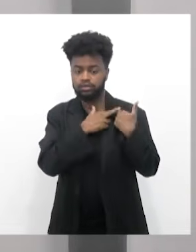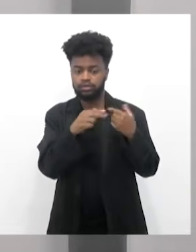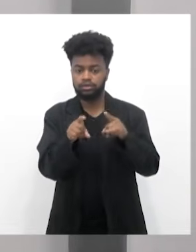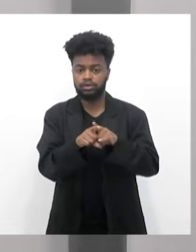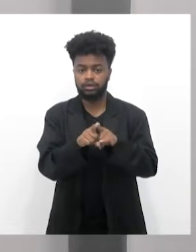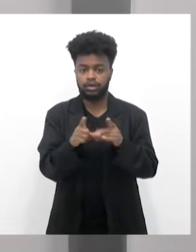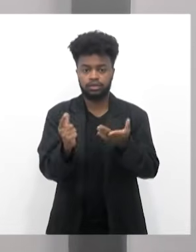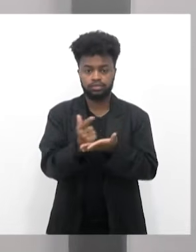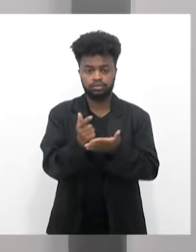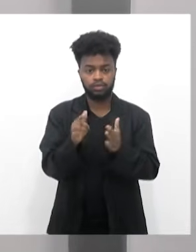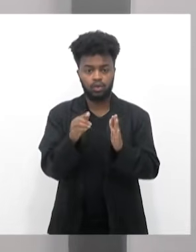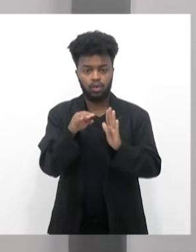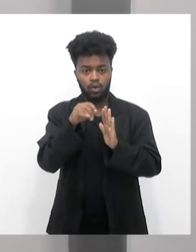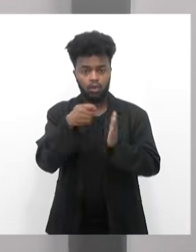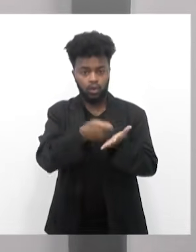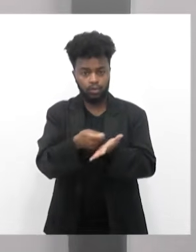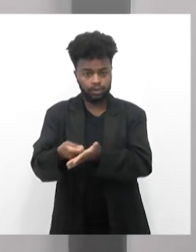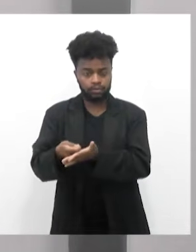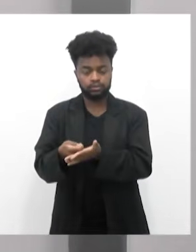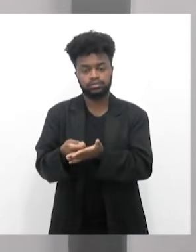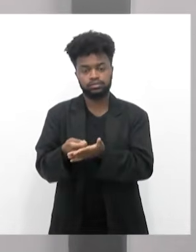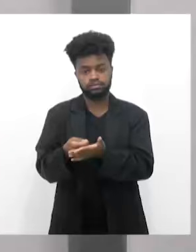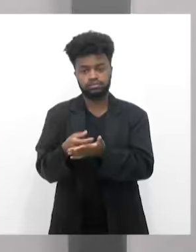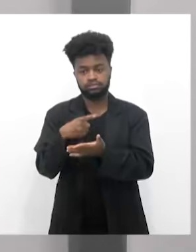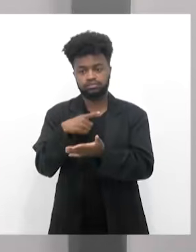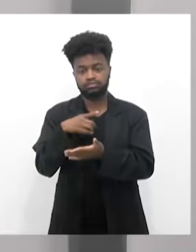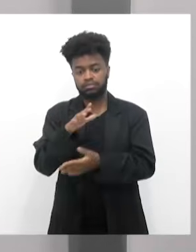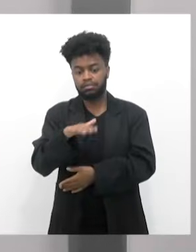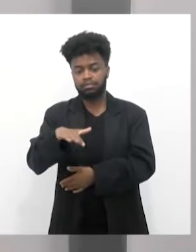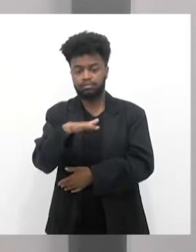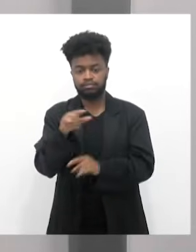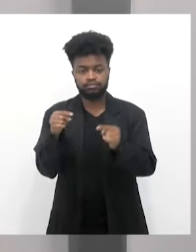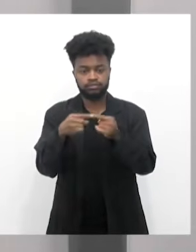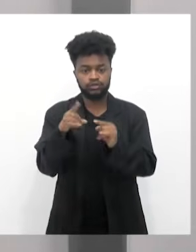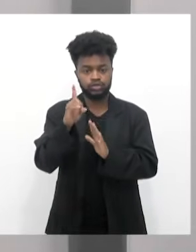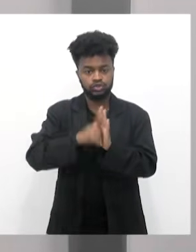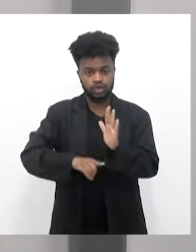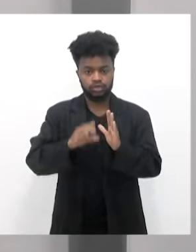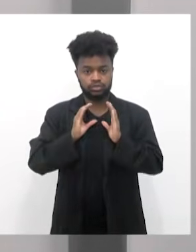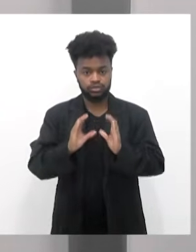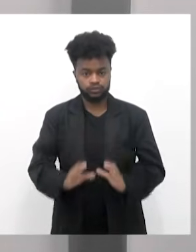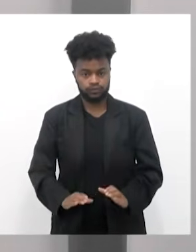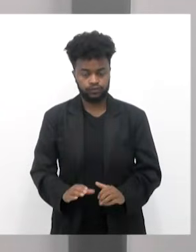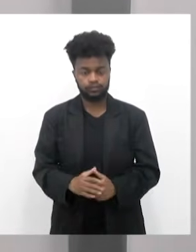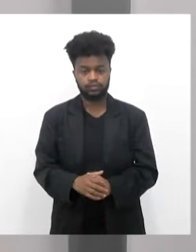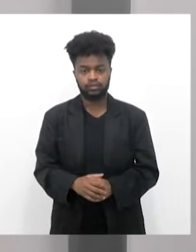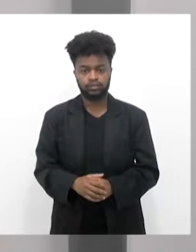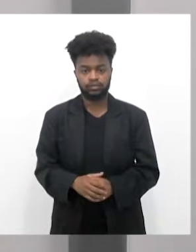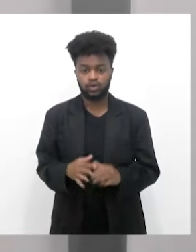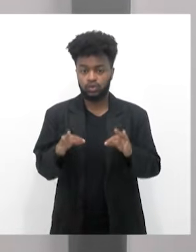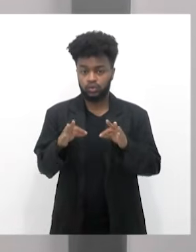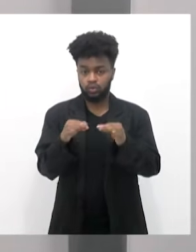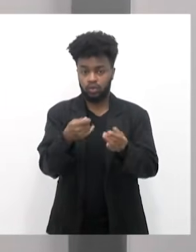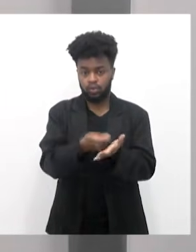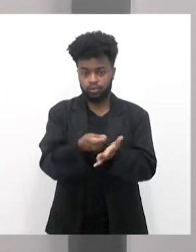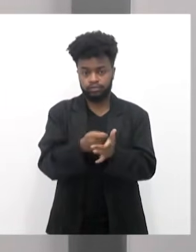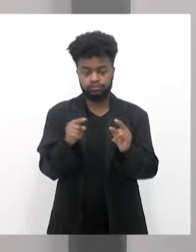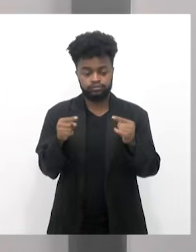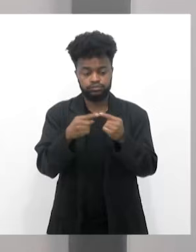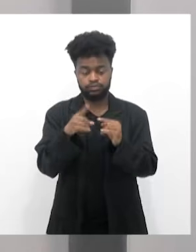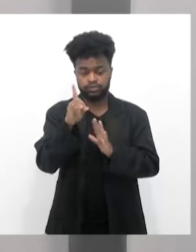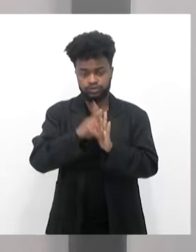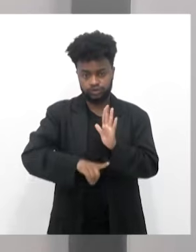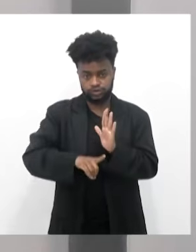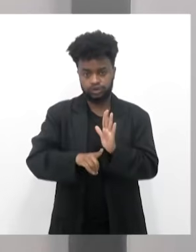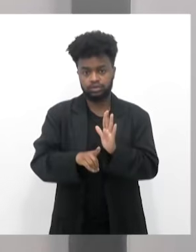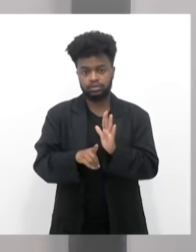das obrigações, que são universos consagrados dentro do direito civil, toda a obrigação decorrente do direito positivado,